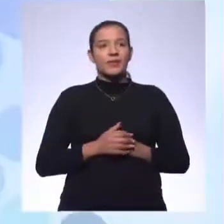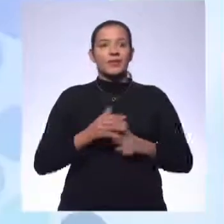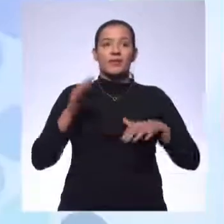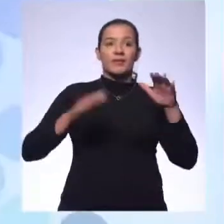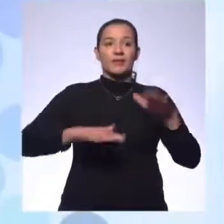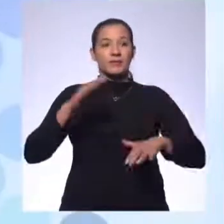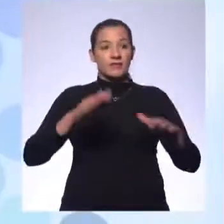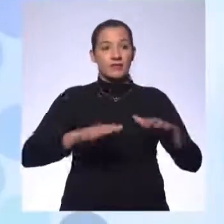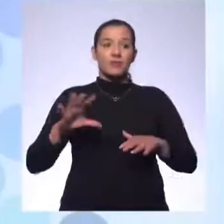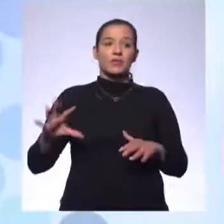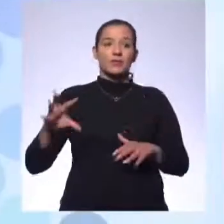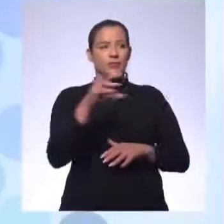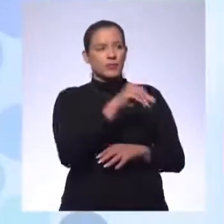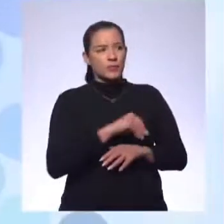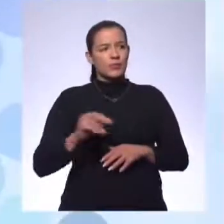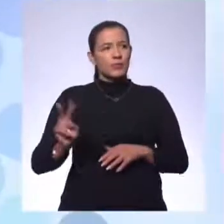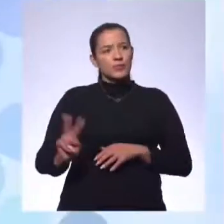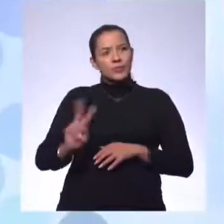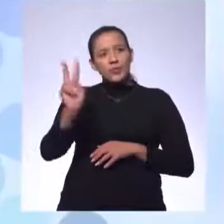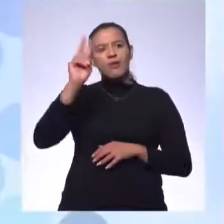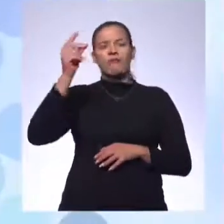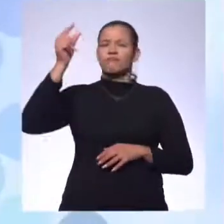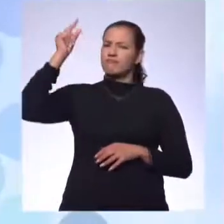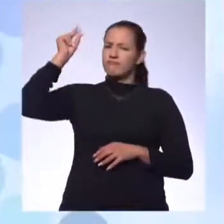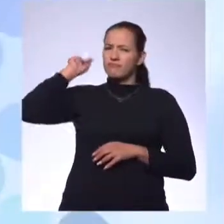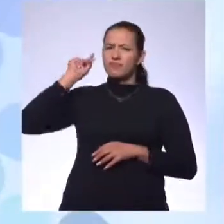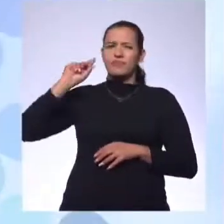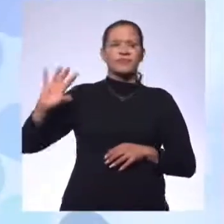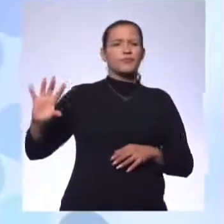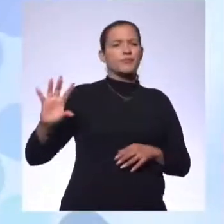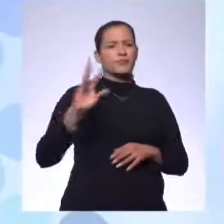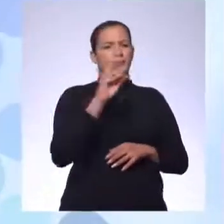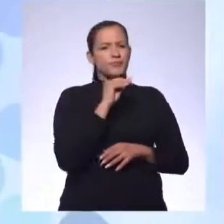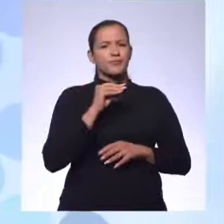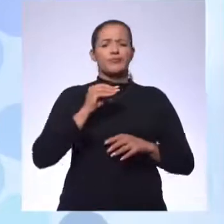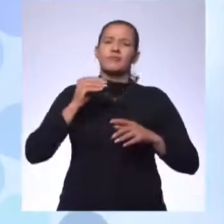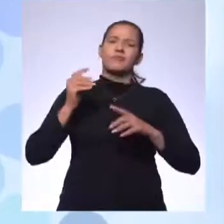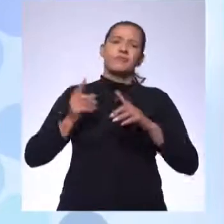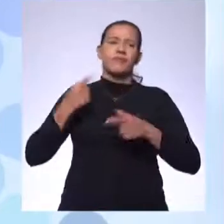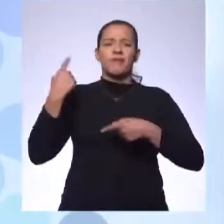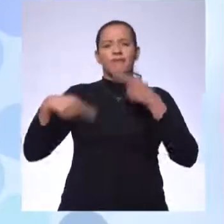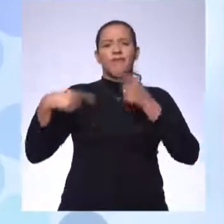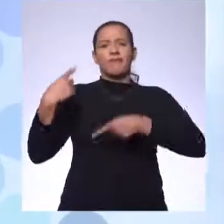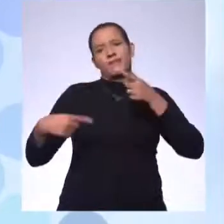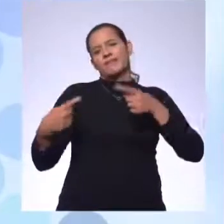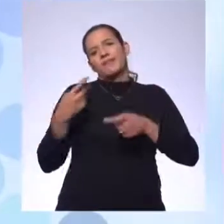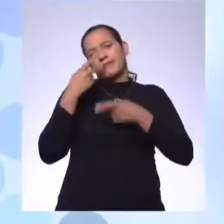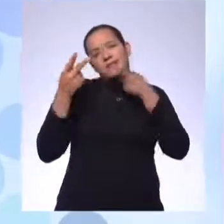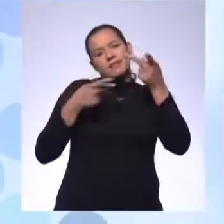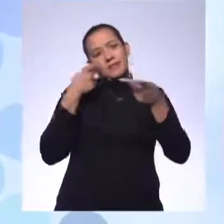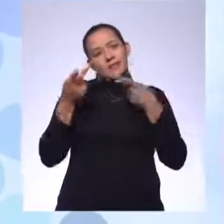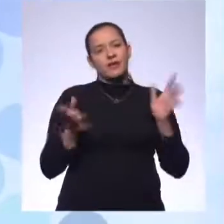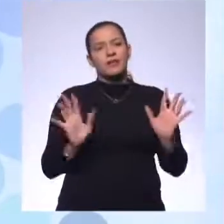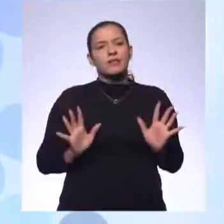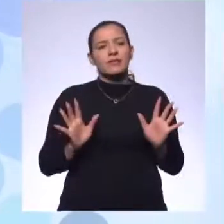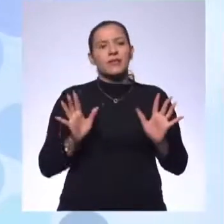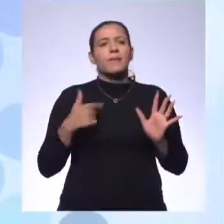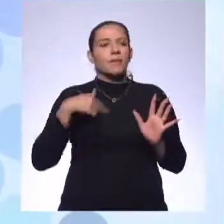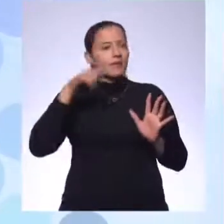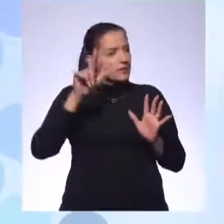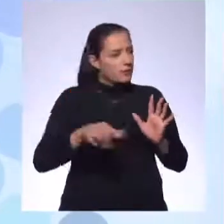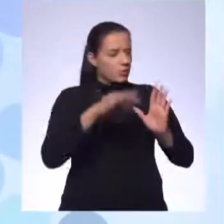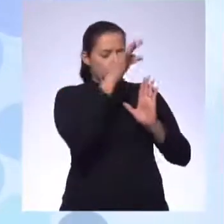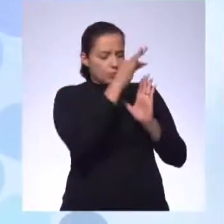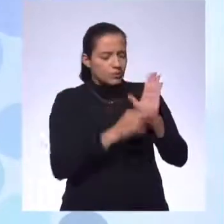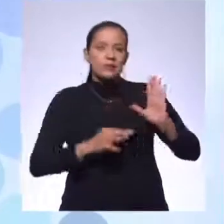todos os valores da época, né? Claro, gente, tudo isso é muito discutível. Claro que isso aí mas é um texto poético.